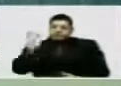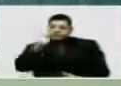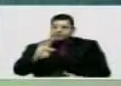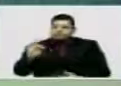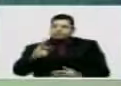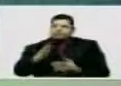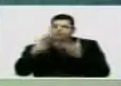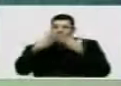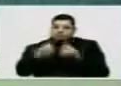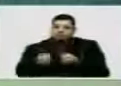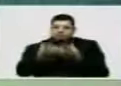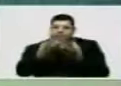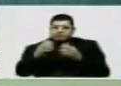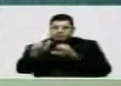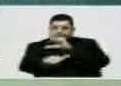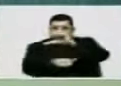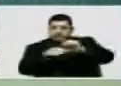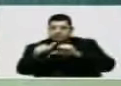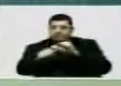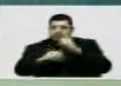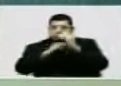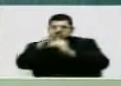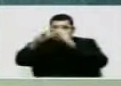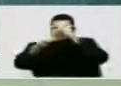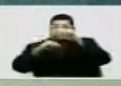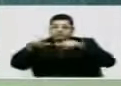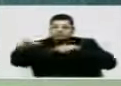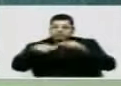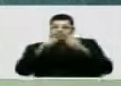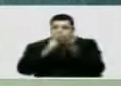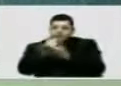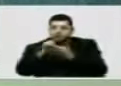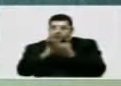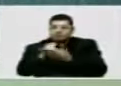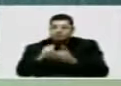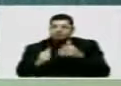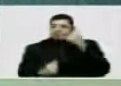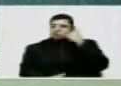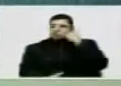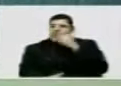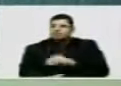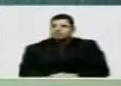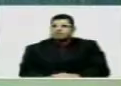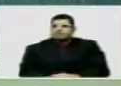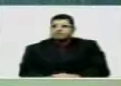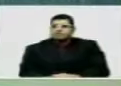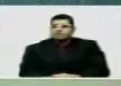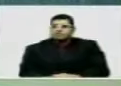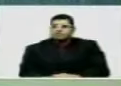federal que permitiu a mudança do processo produtivo básico de celulares.